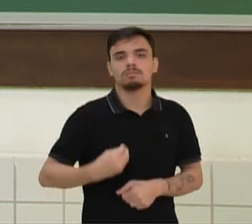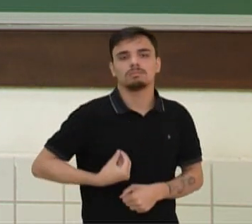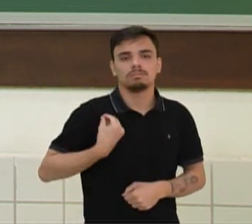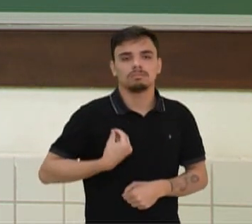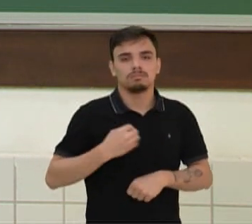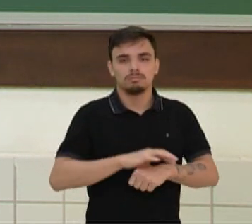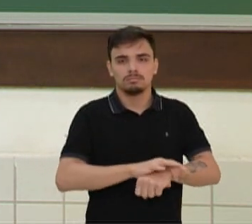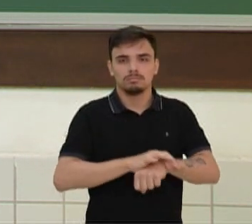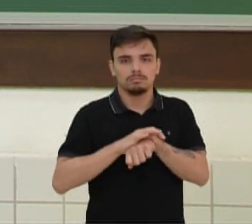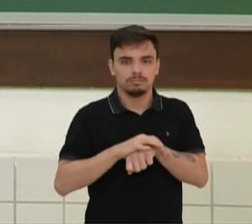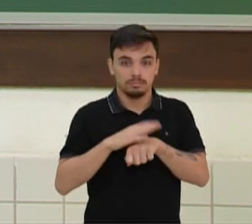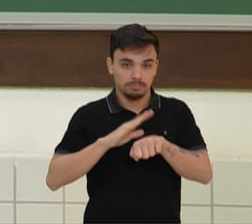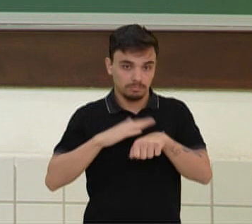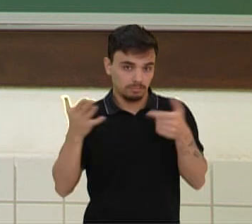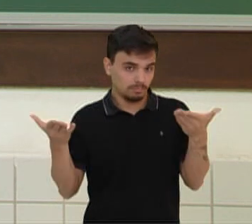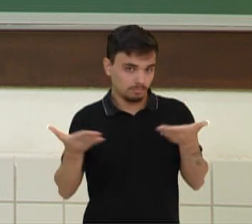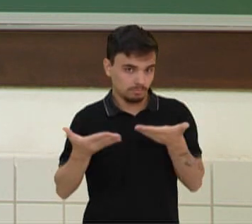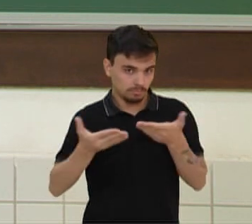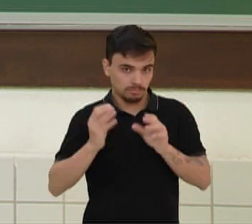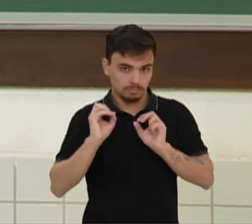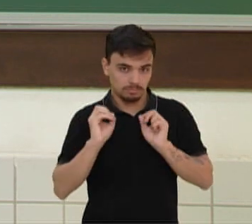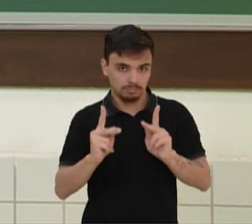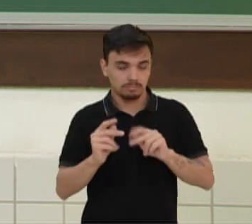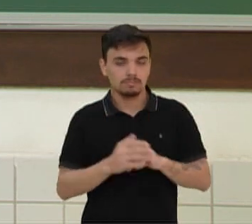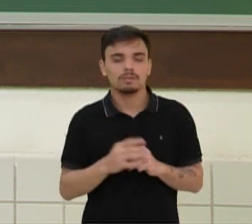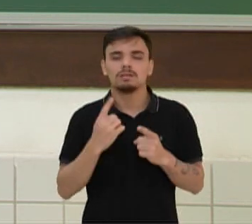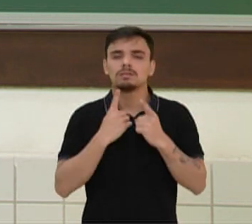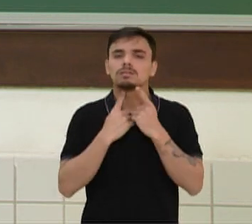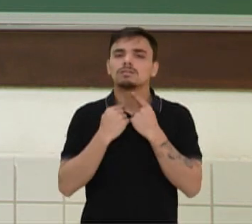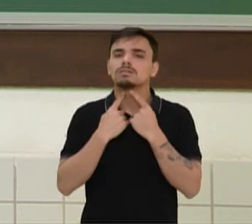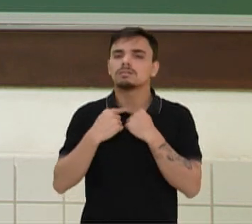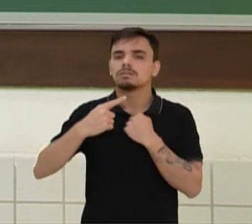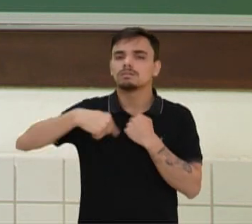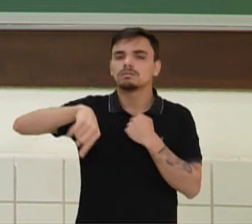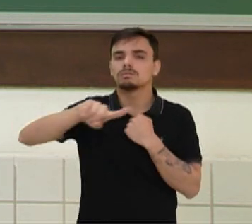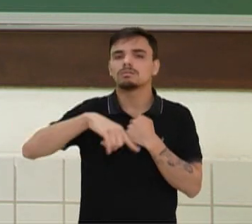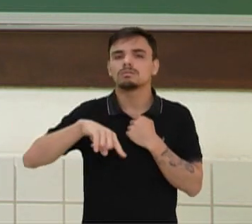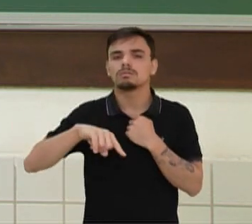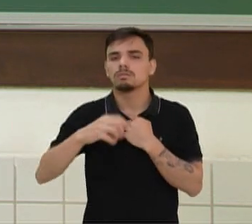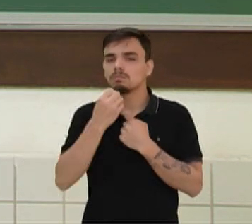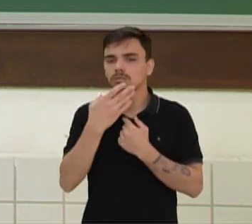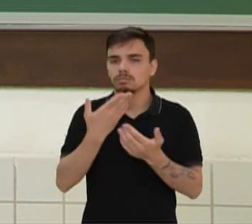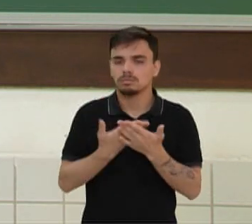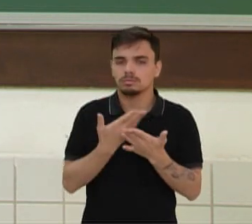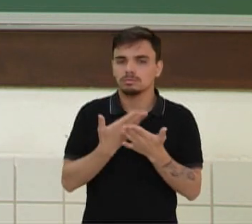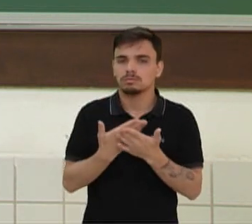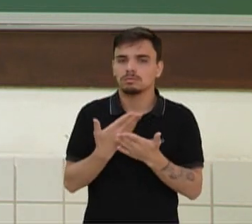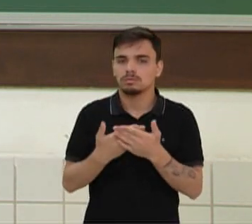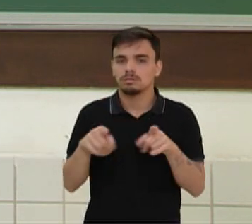presença nesse momento, ok? Desejo a todos bons